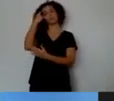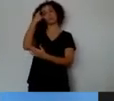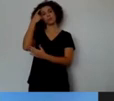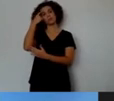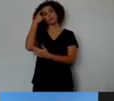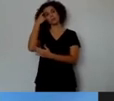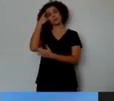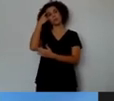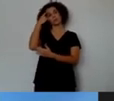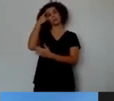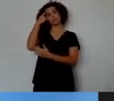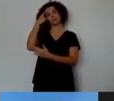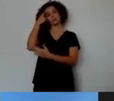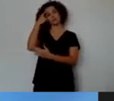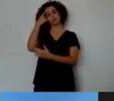produção, assim, né?